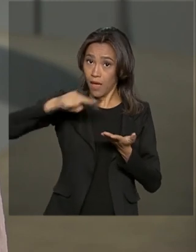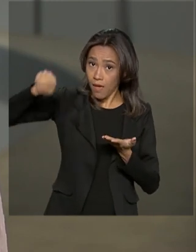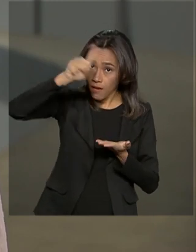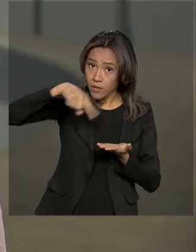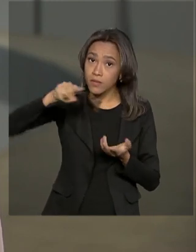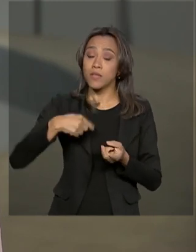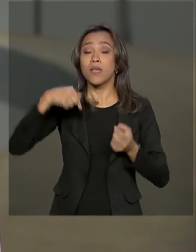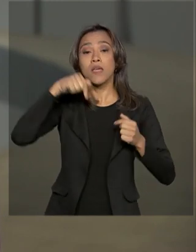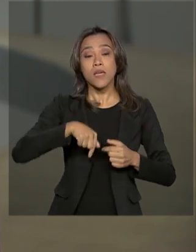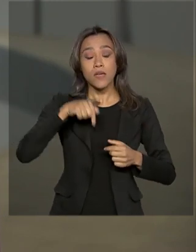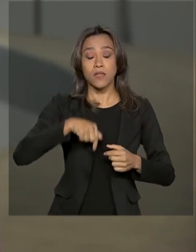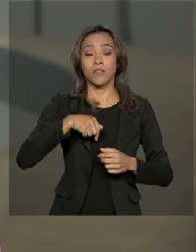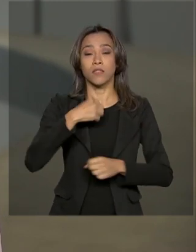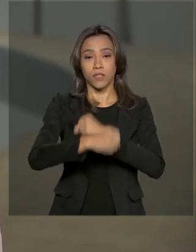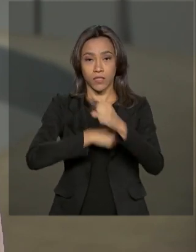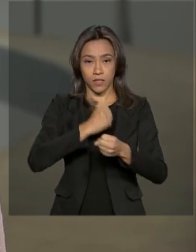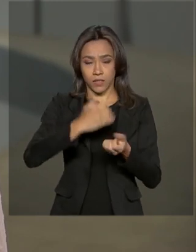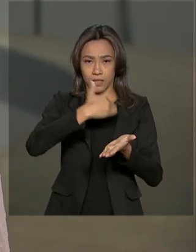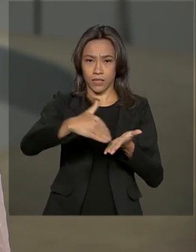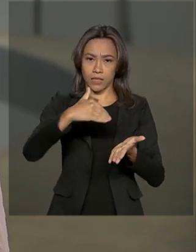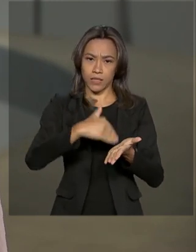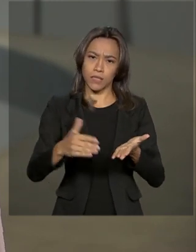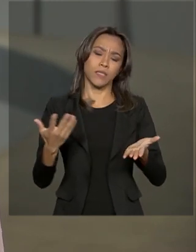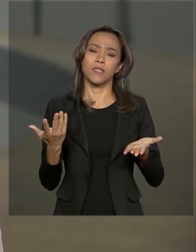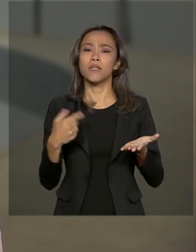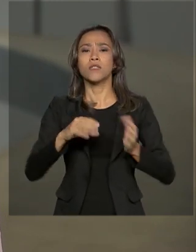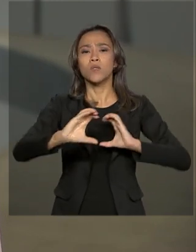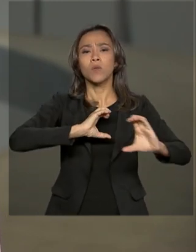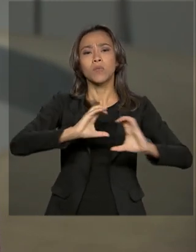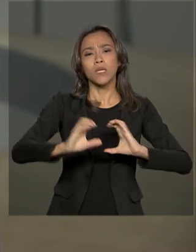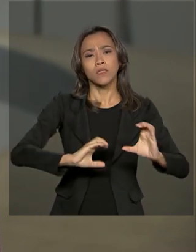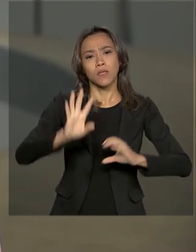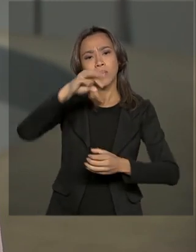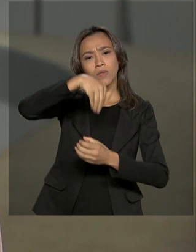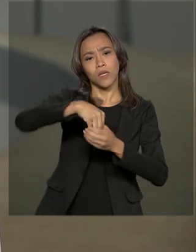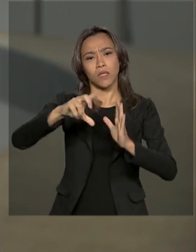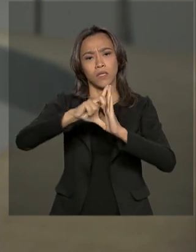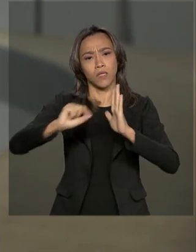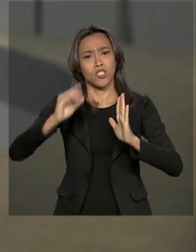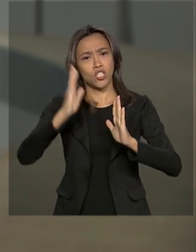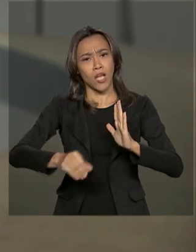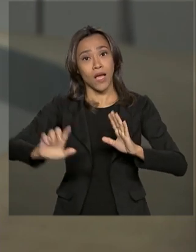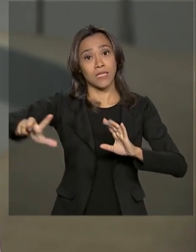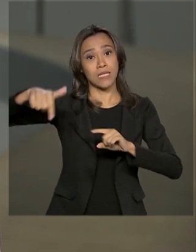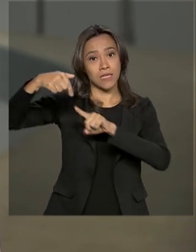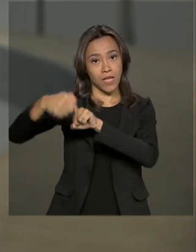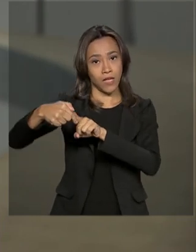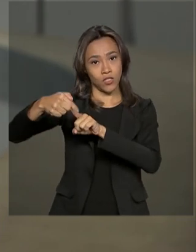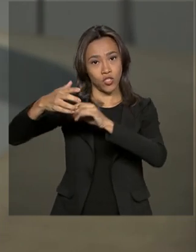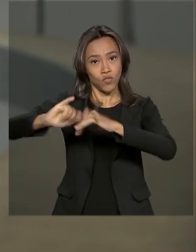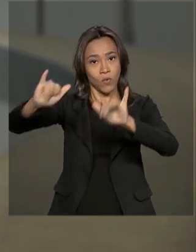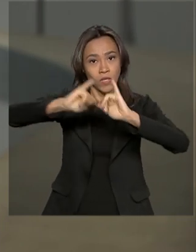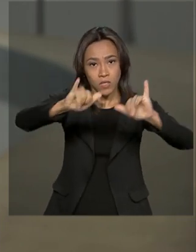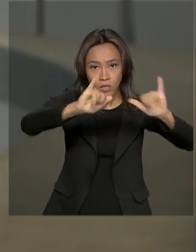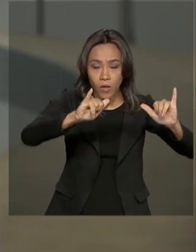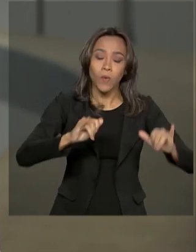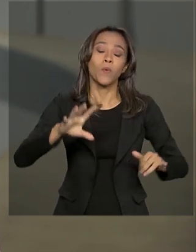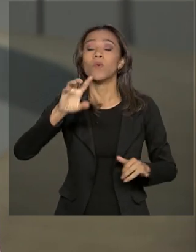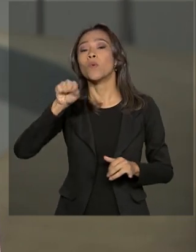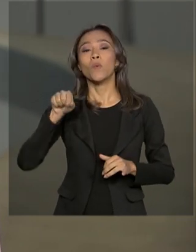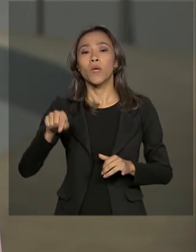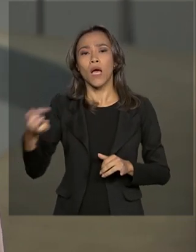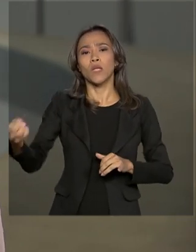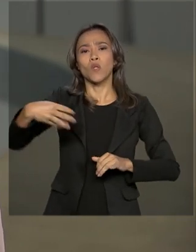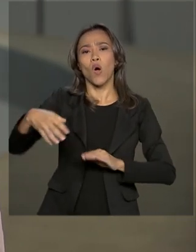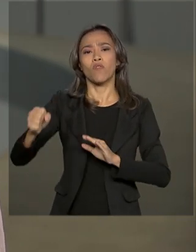a Secretaria Especial de Comunicação Social da Presidência da República já fez sete campanhas. Entre elas, a campanha da Nova